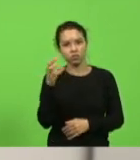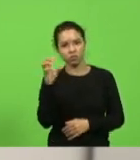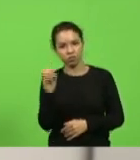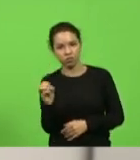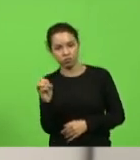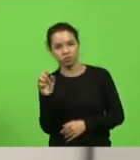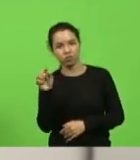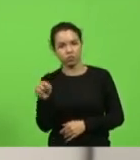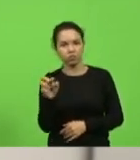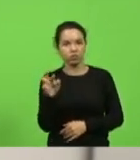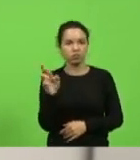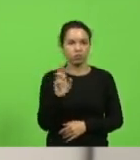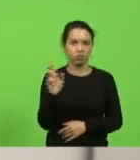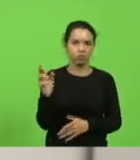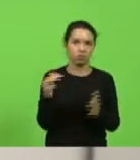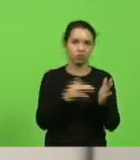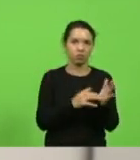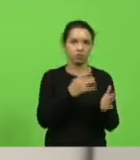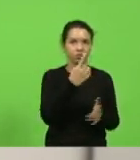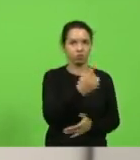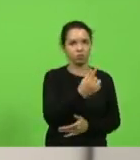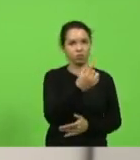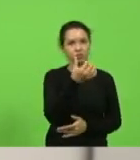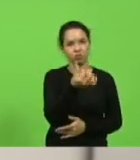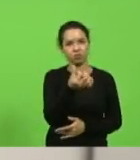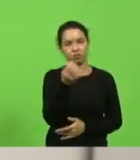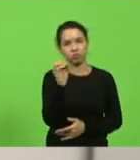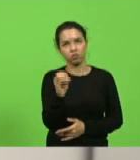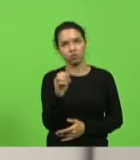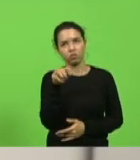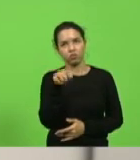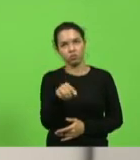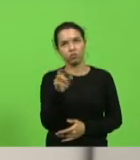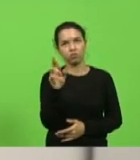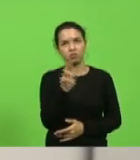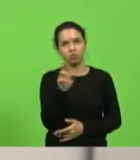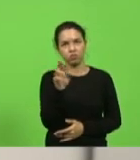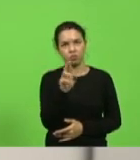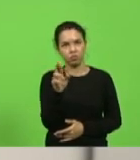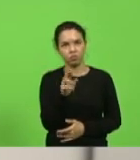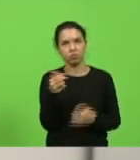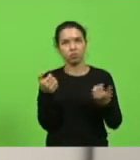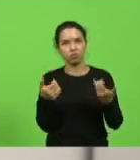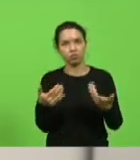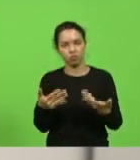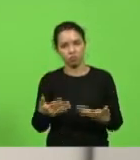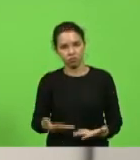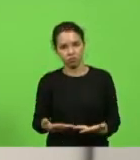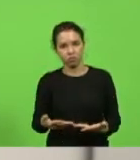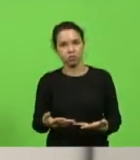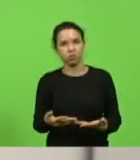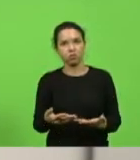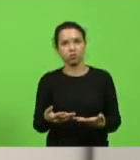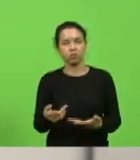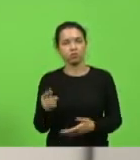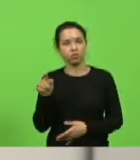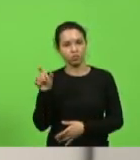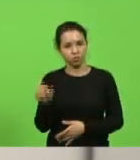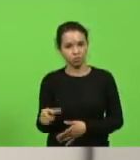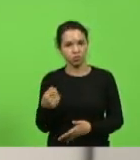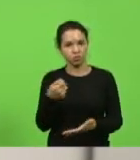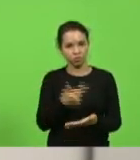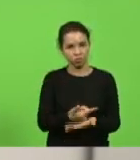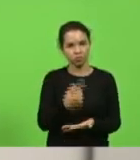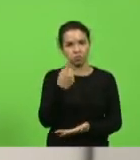para R$ 160.000. Então, isso já explica bastante coisa, e quem paga